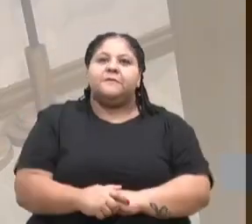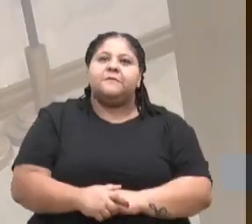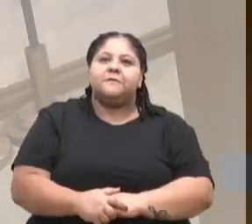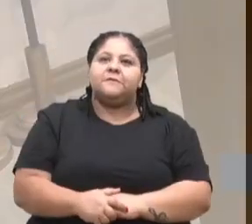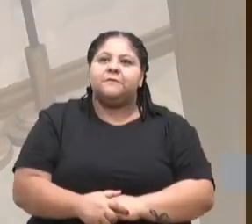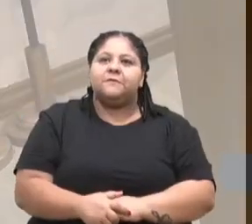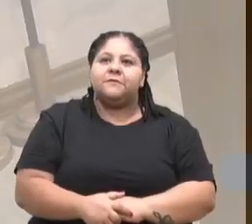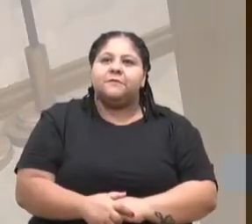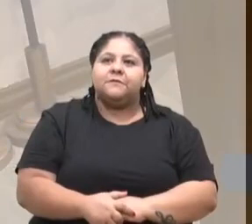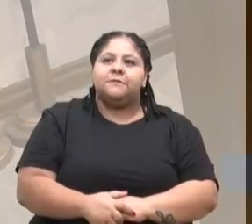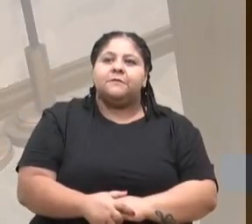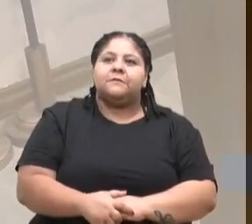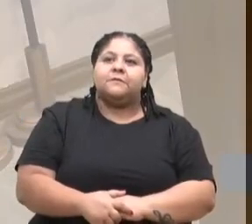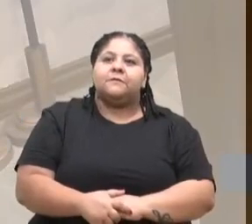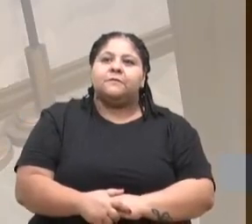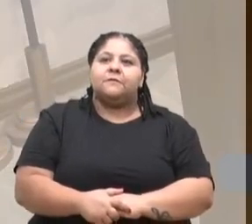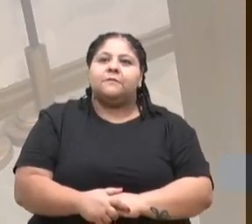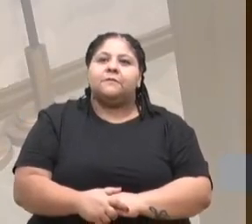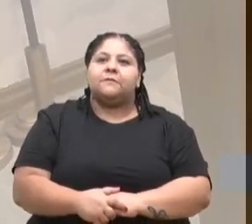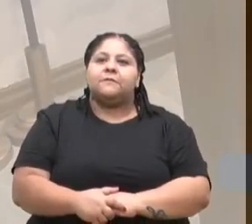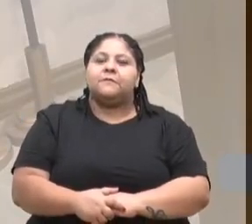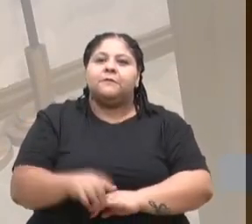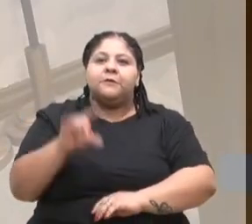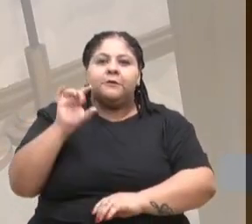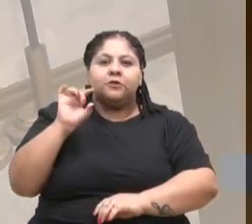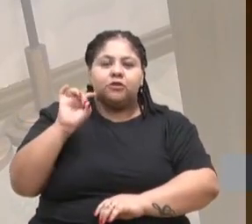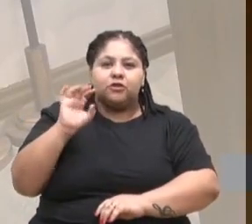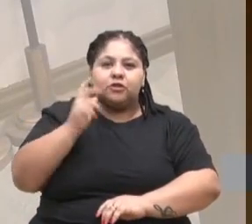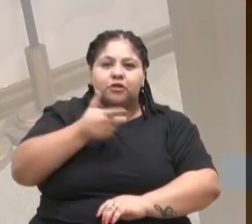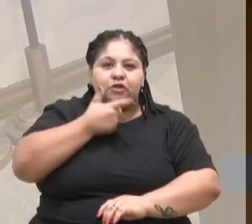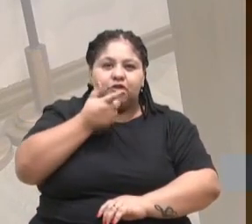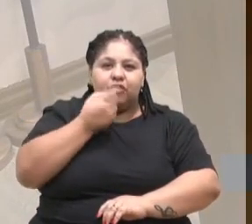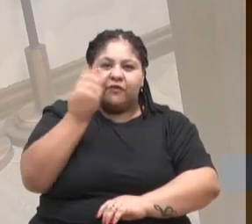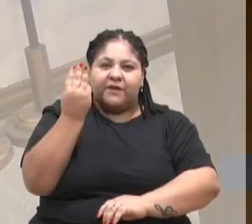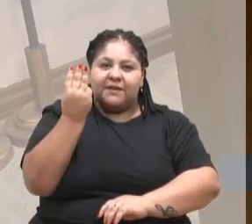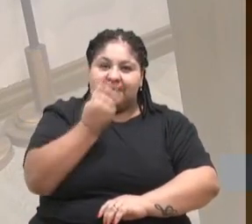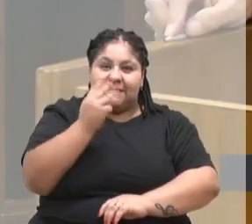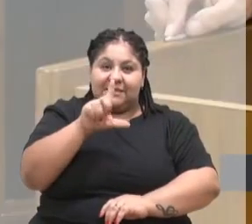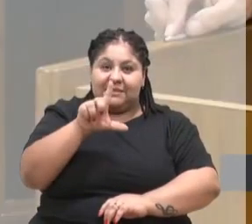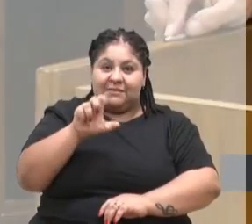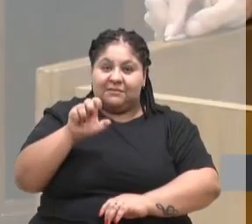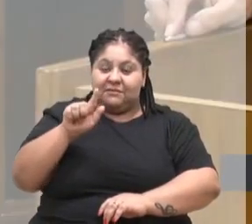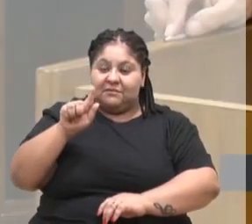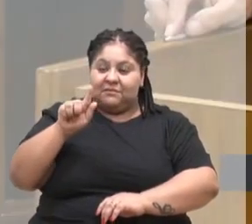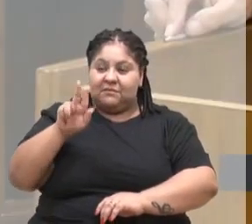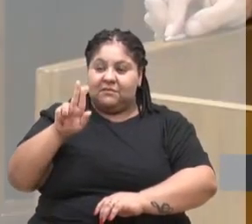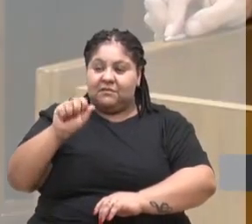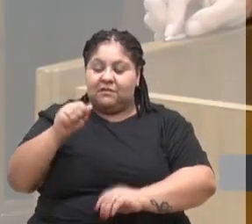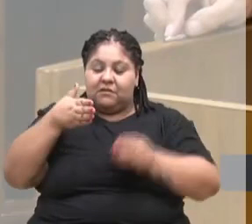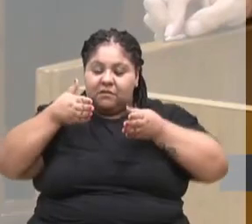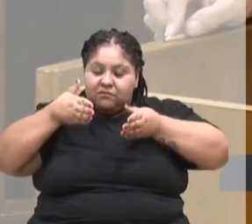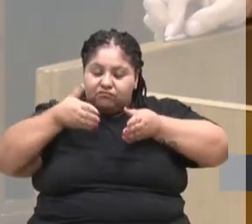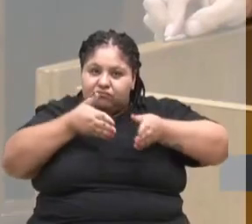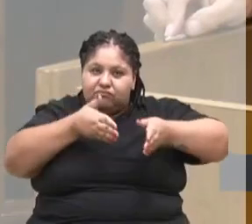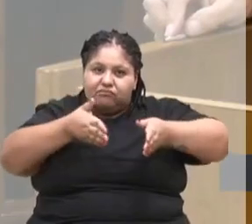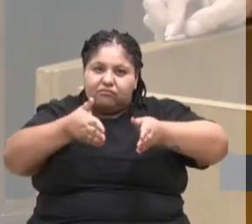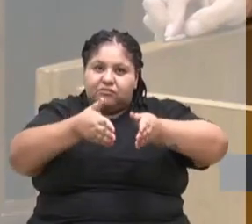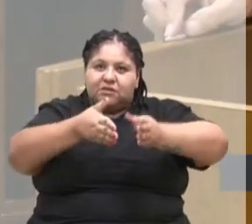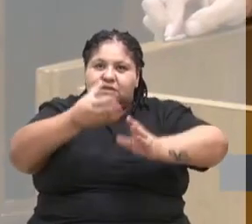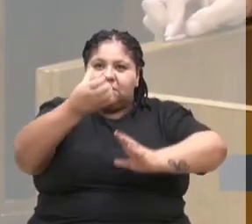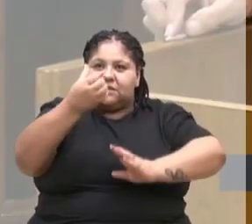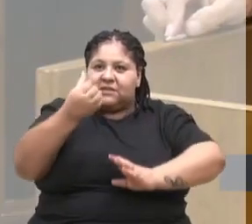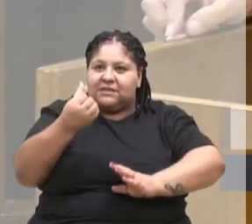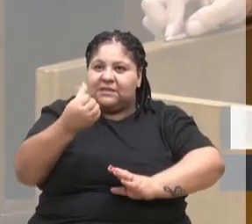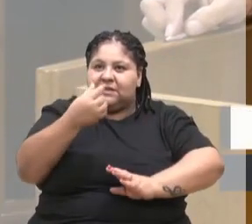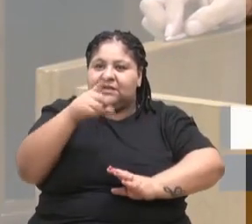Obrigado, colegas Lucas Jun. Só falando na terceira légua, e esse trajeto de 6, 10